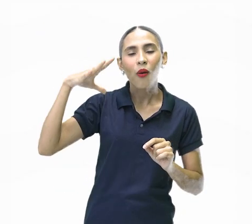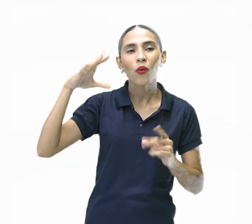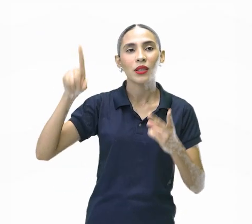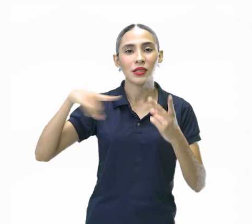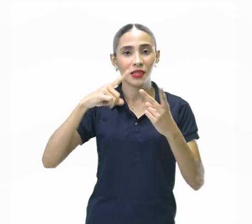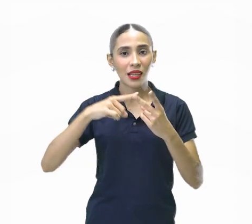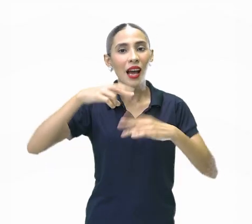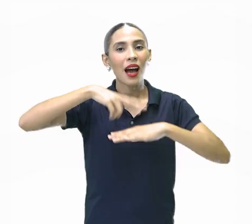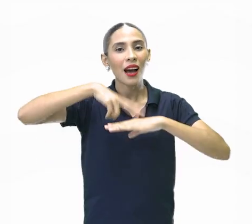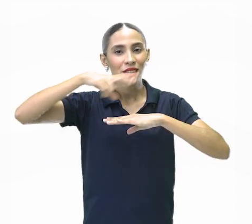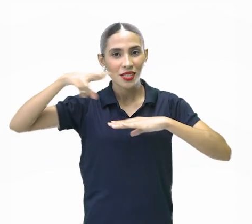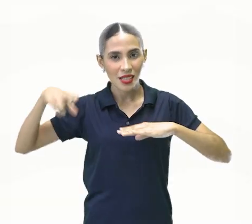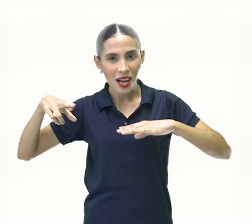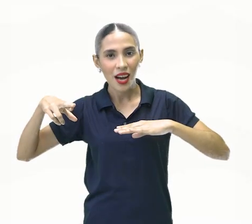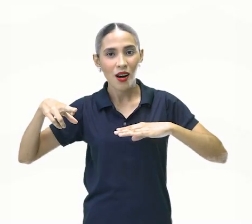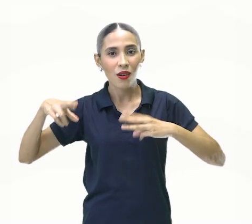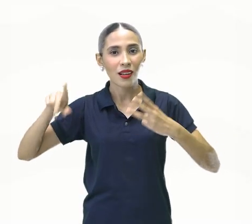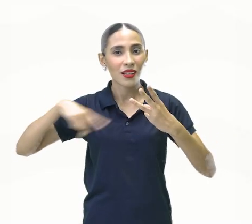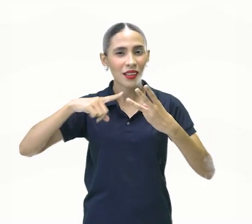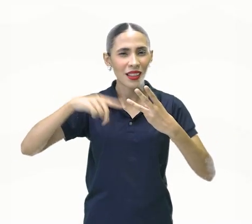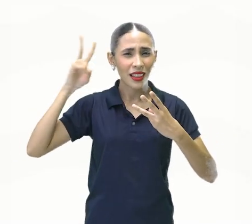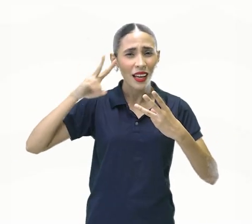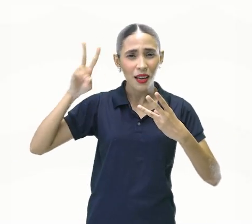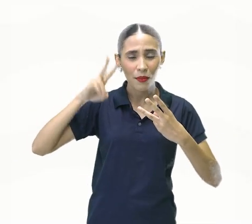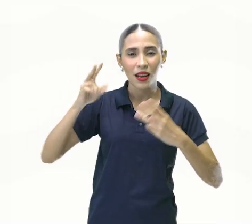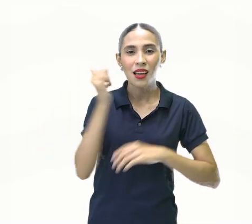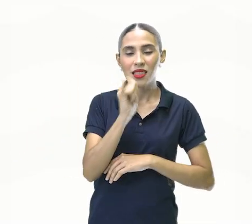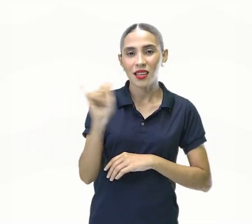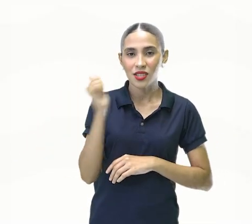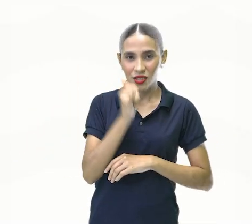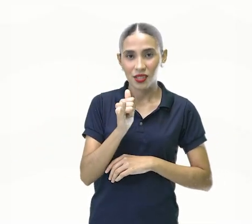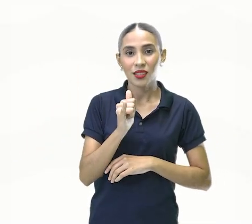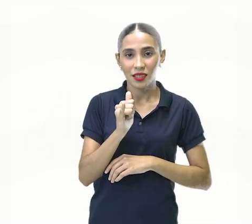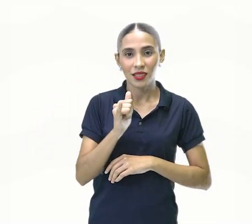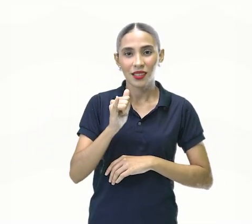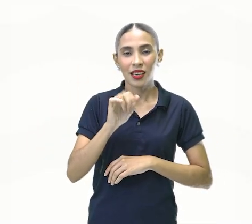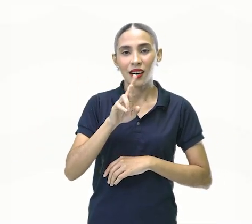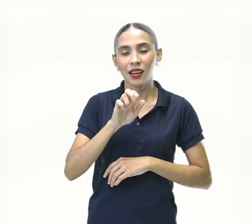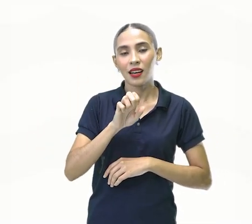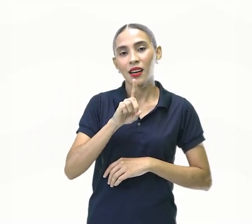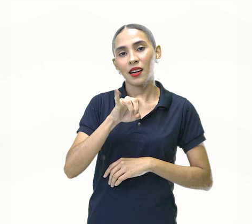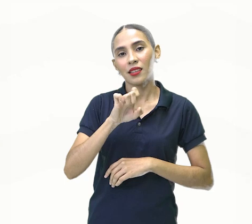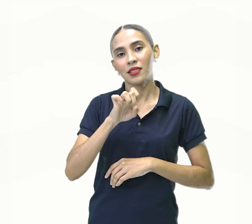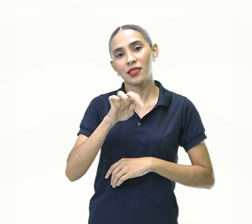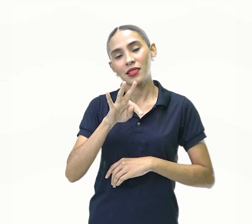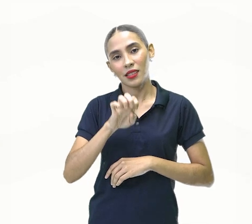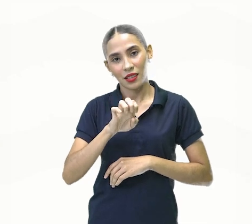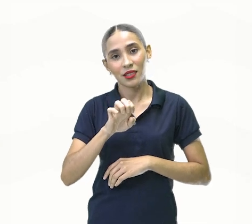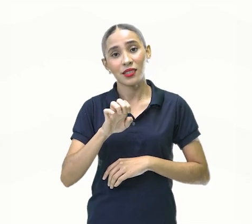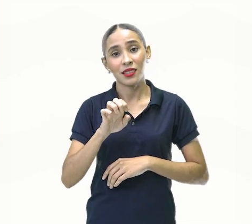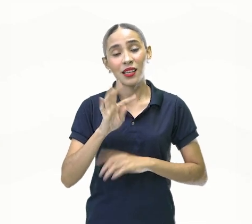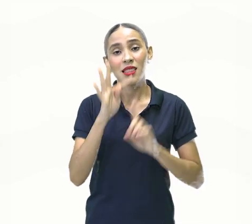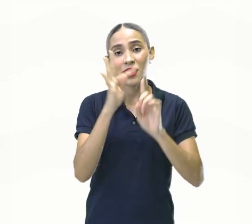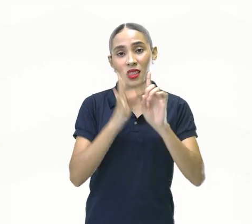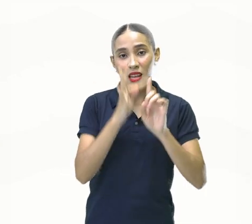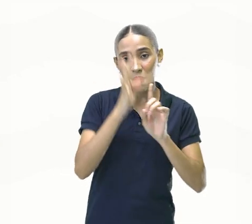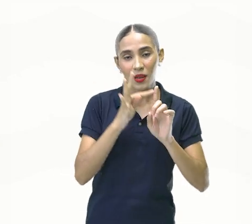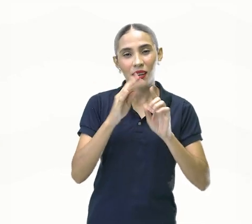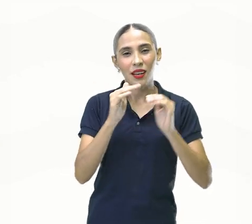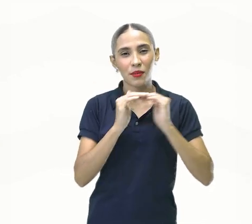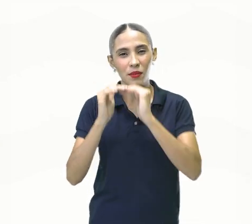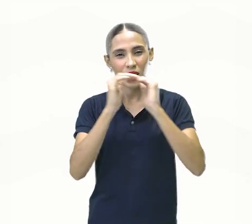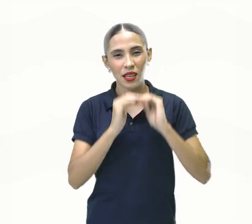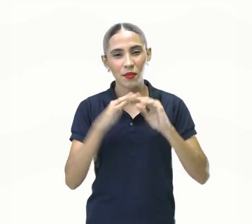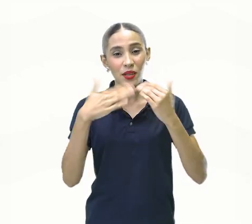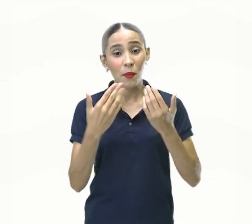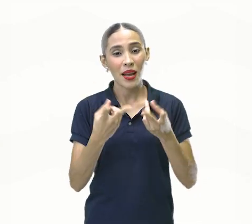da radiação, lembram dessa energia radiante, energia térmica, falando aí do equilíbrio, olha aí